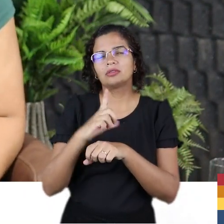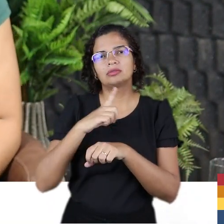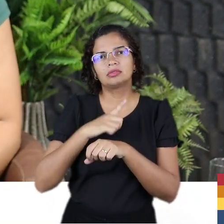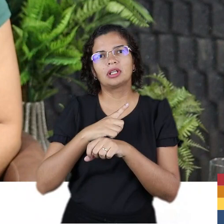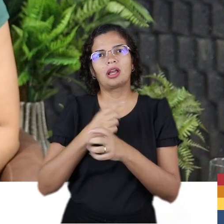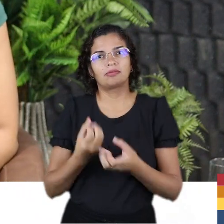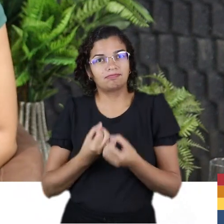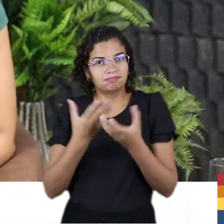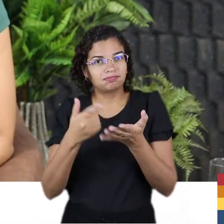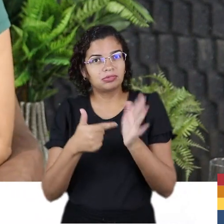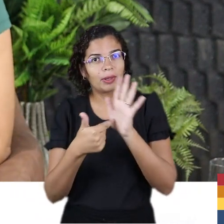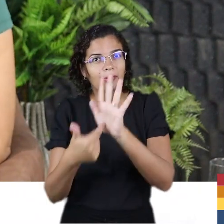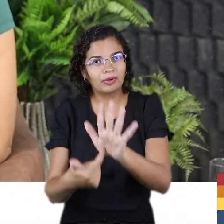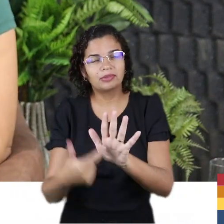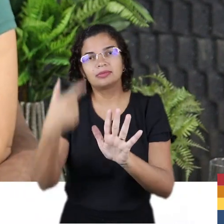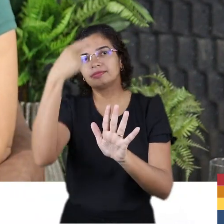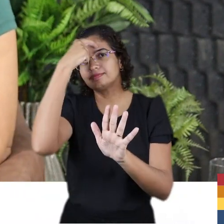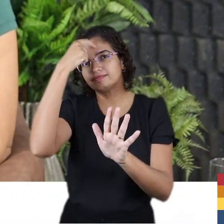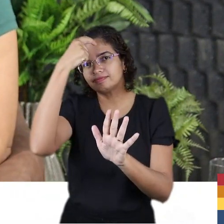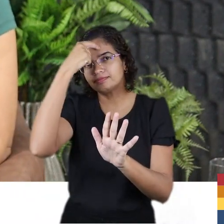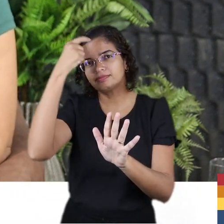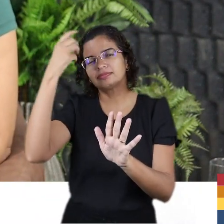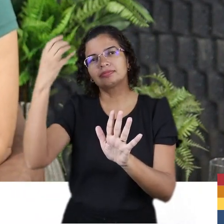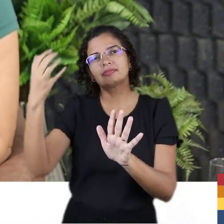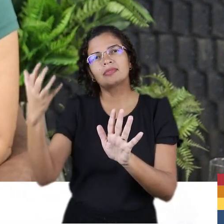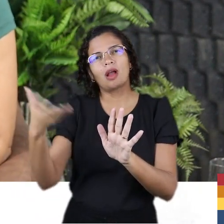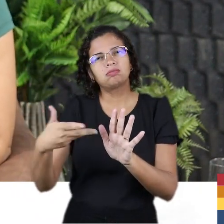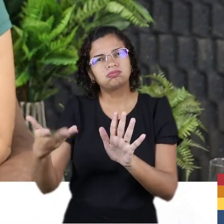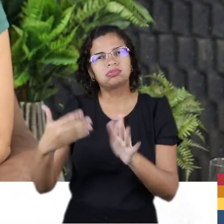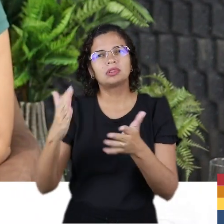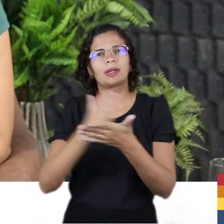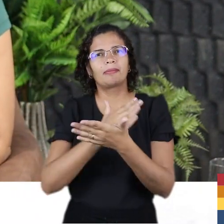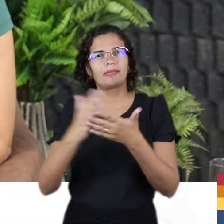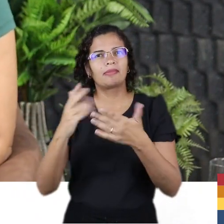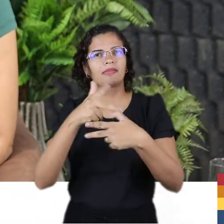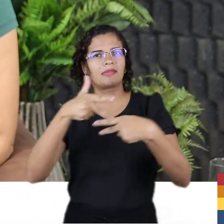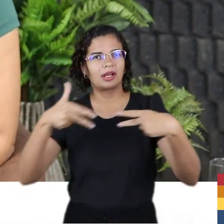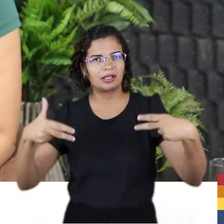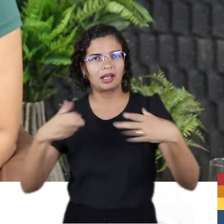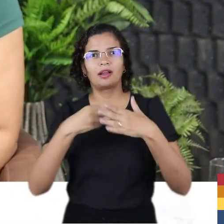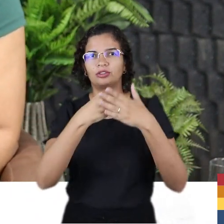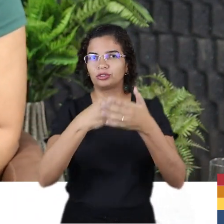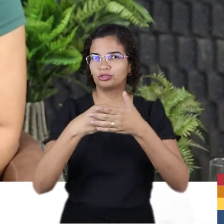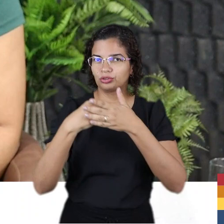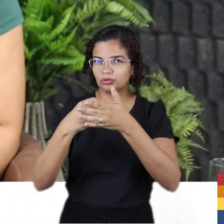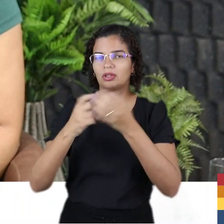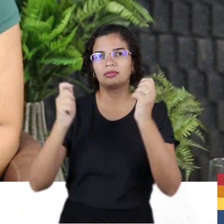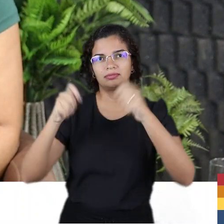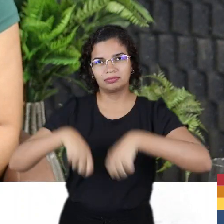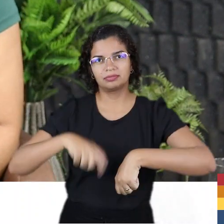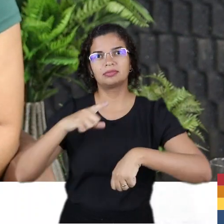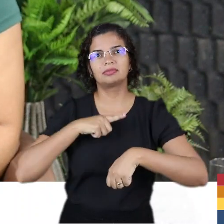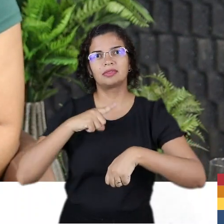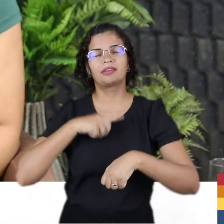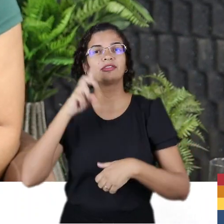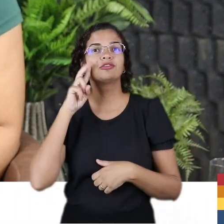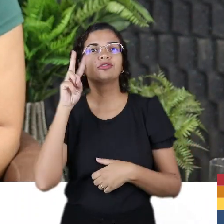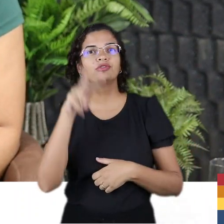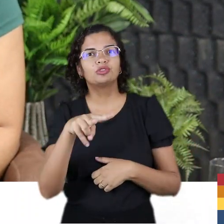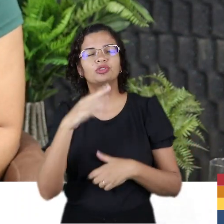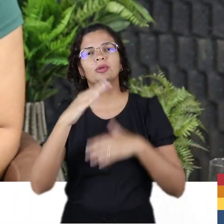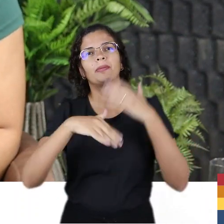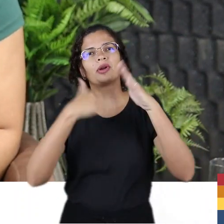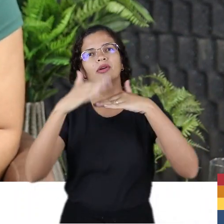apresentando já para os professores e para os gestores, o a gente vai ofertar, né? O que a gente está ofertando? Como é que está